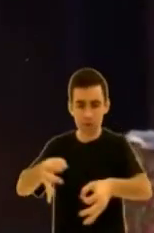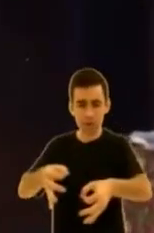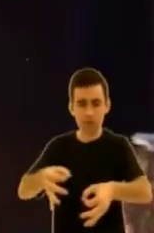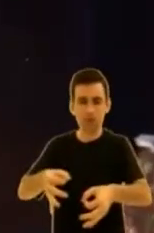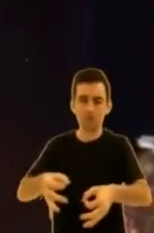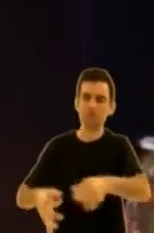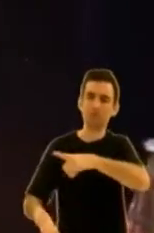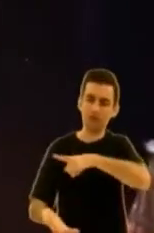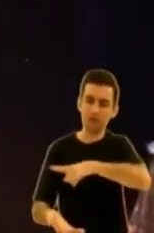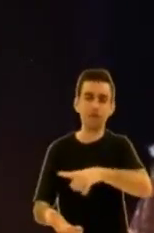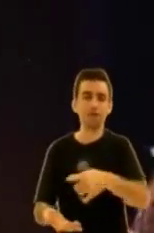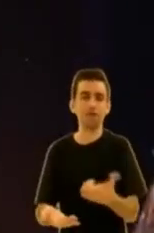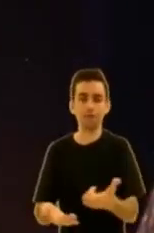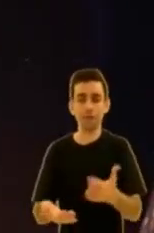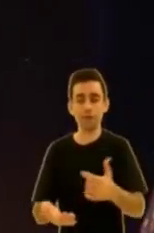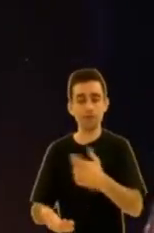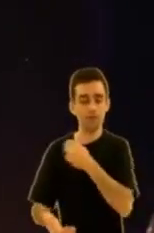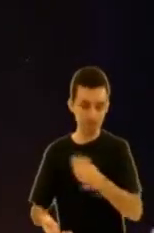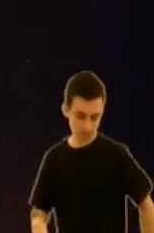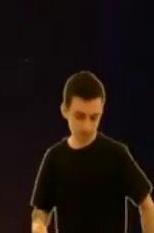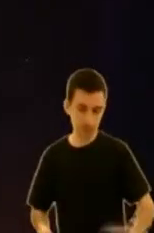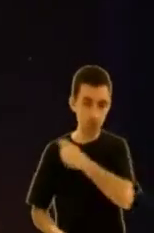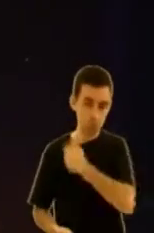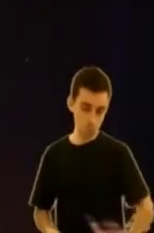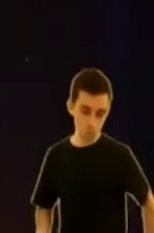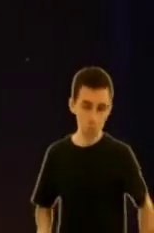Ministério Público, seja os órgãos